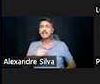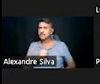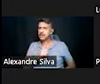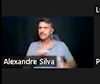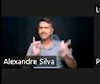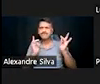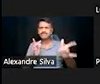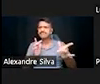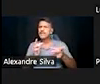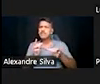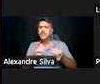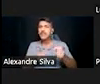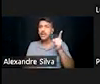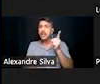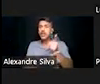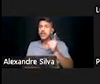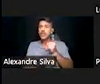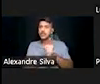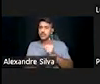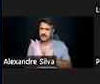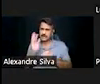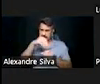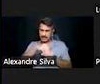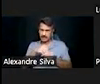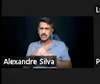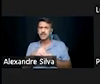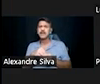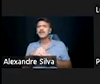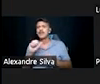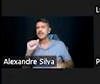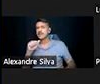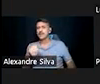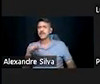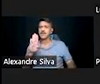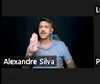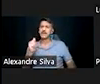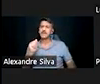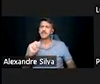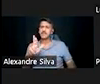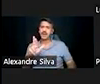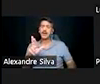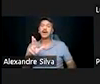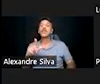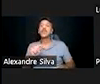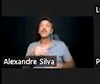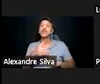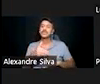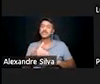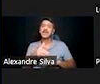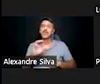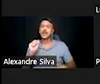preservados, que são encontrados como inclusões dentro do âmbar, no processo de fossilização da